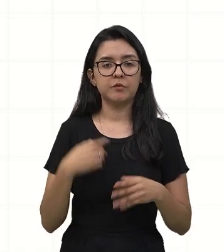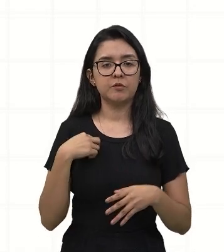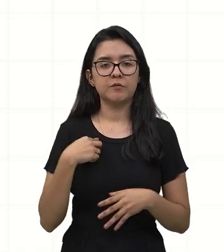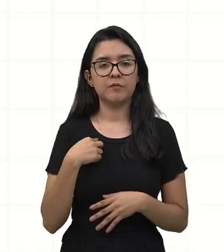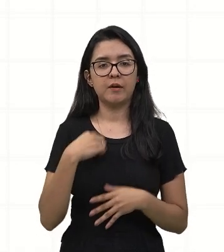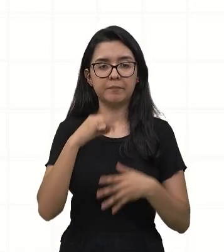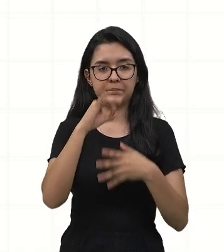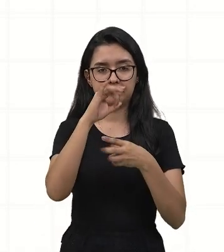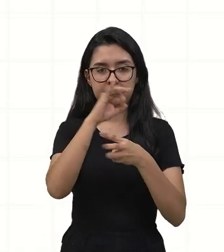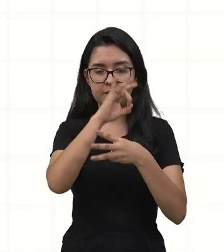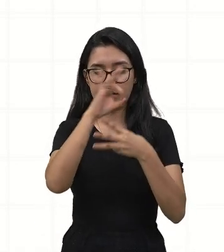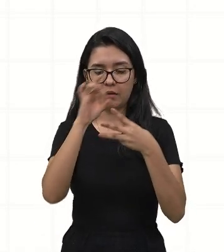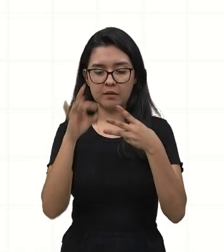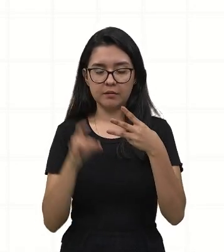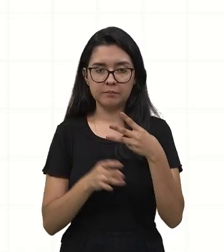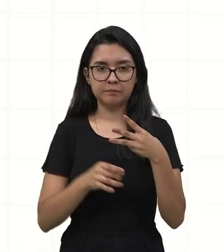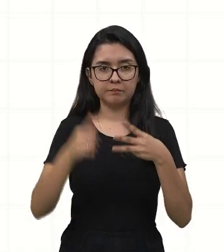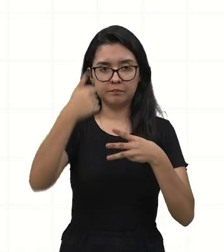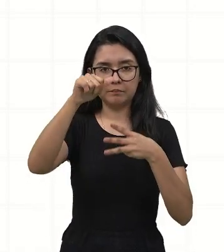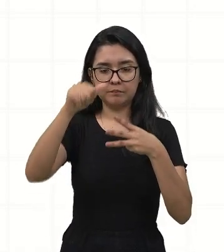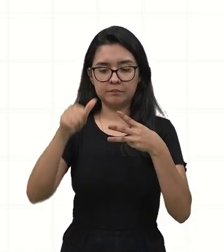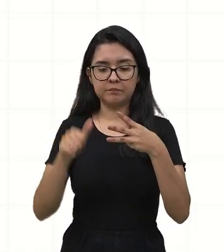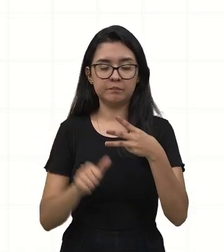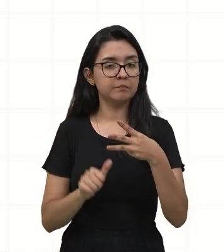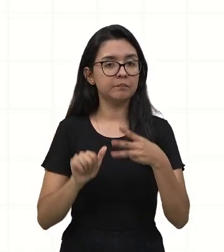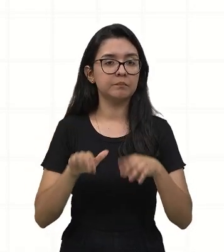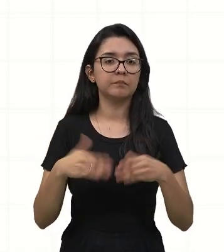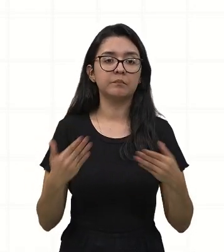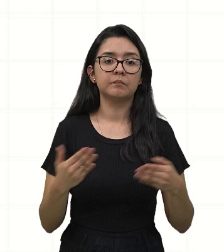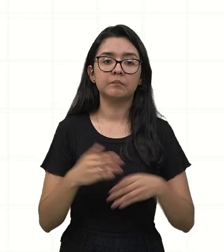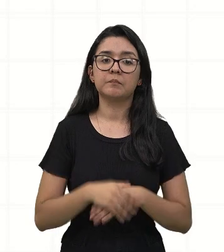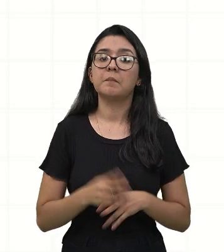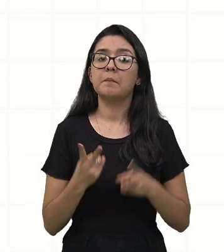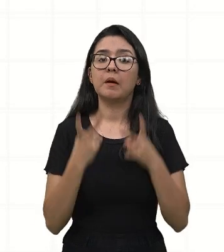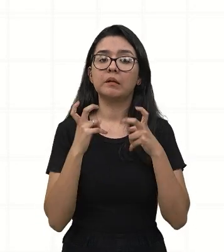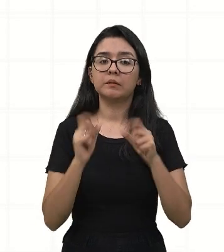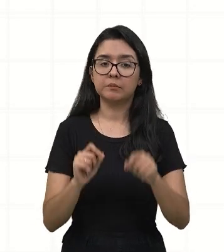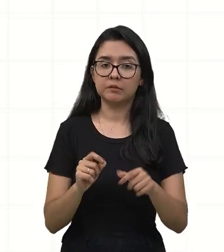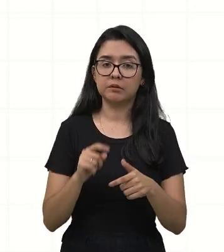deles. Bom, olha para cá. Ó. Para a letra A, temos aqui um ângulo, certo?